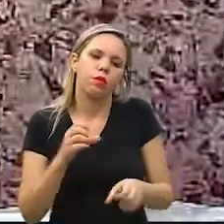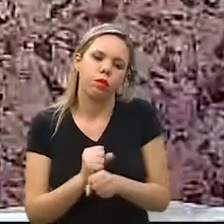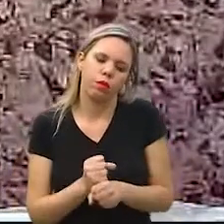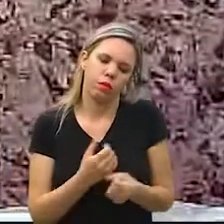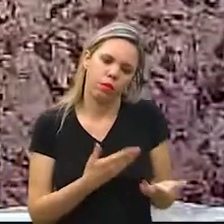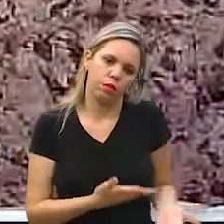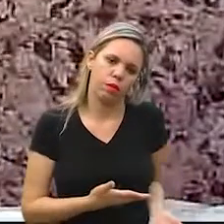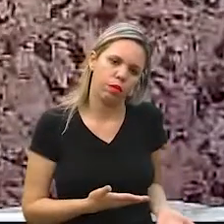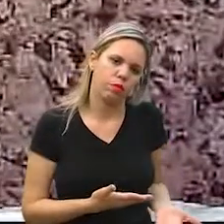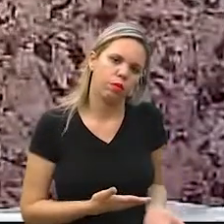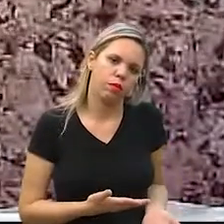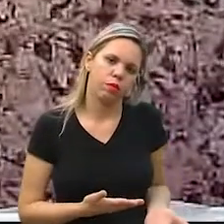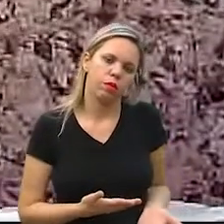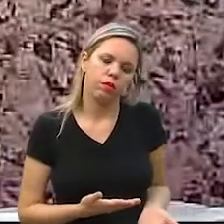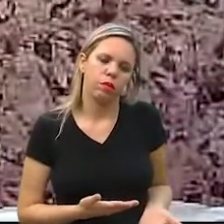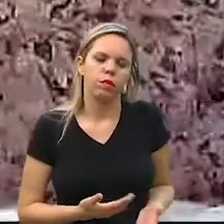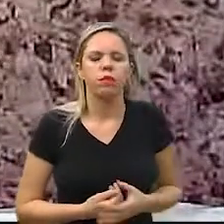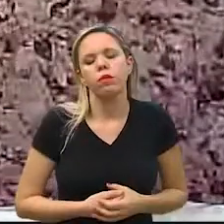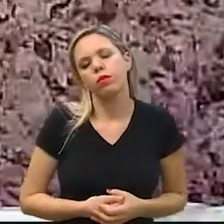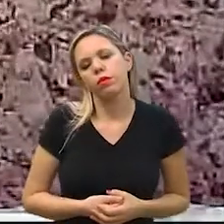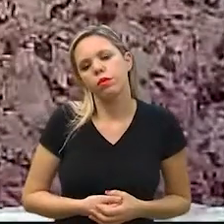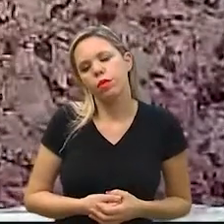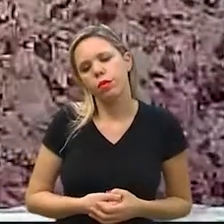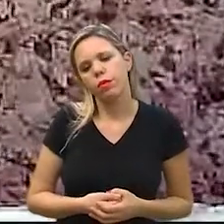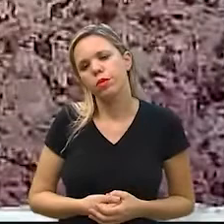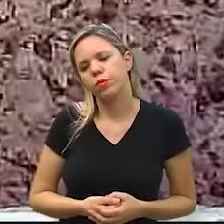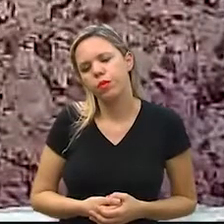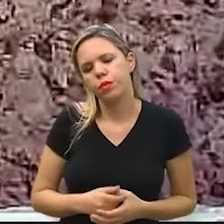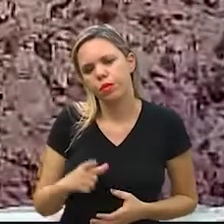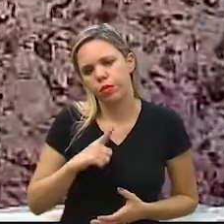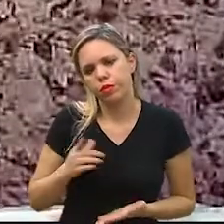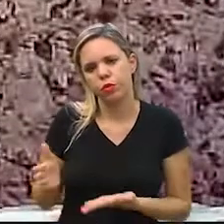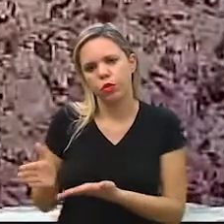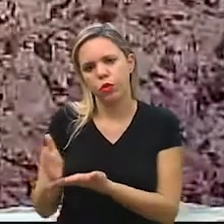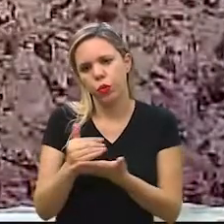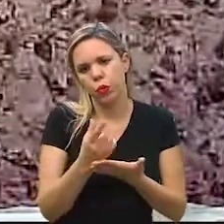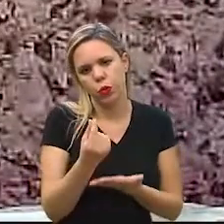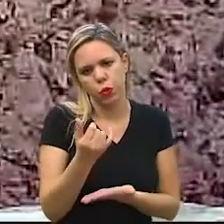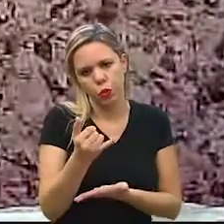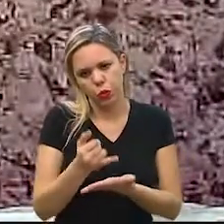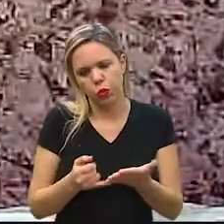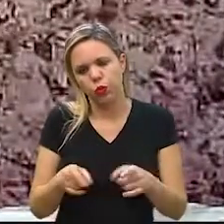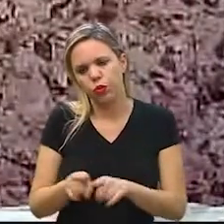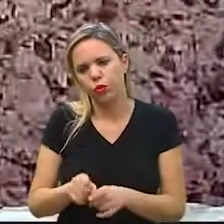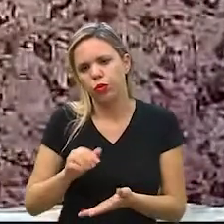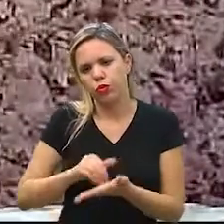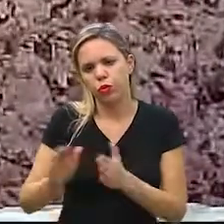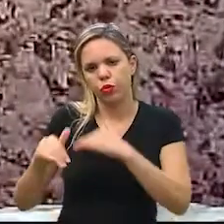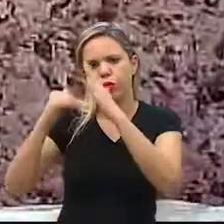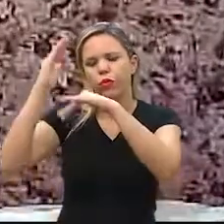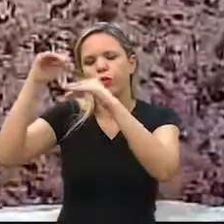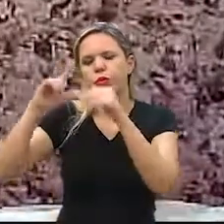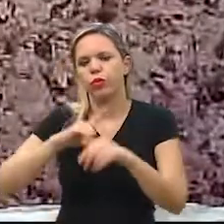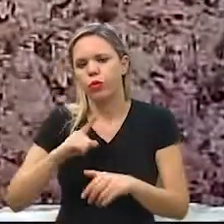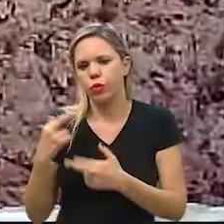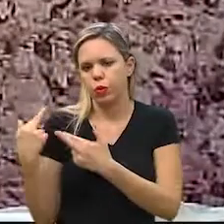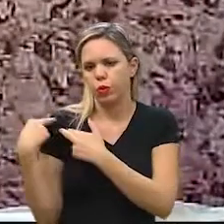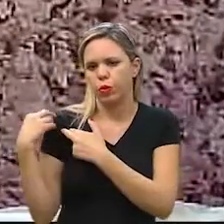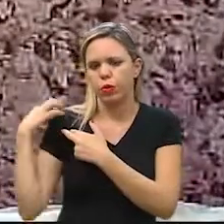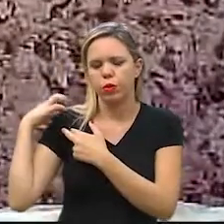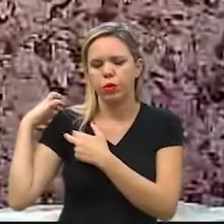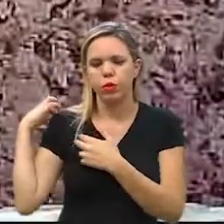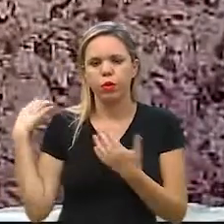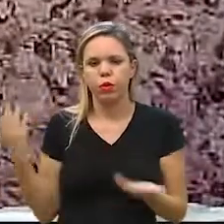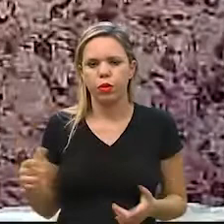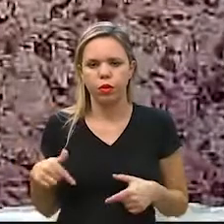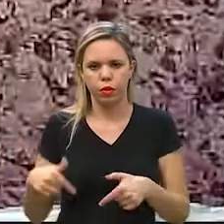Finanças, por suposto, né? Porque é onde tem a arrecadação, e a secretária de Desenvolvimento, que é quem tem a atribuição